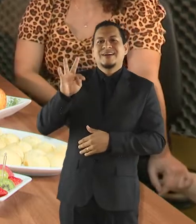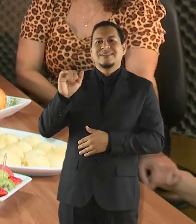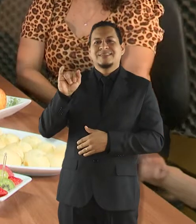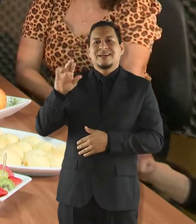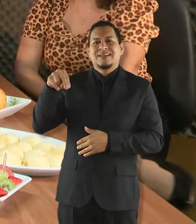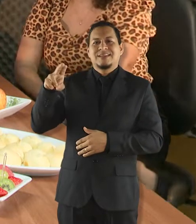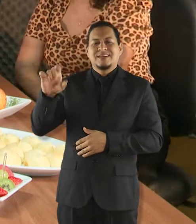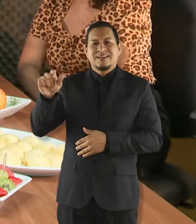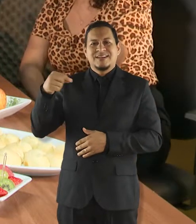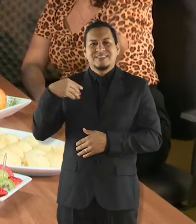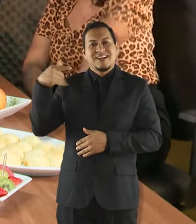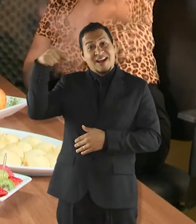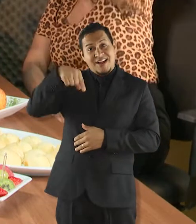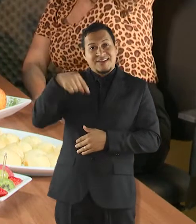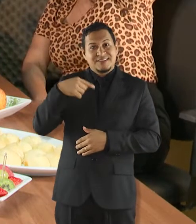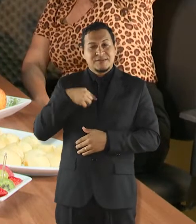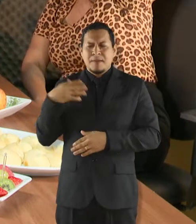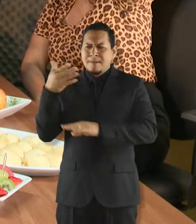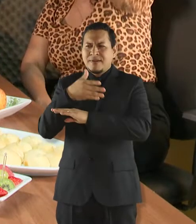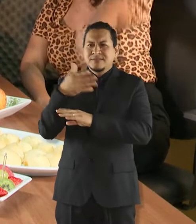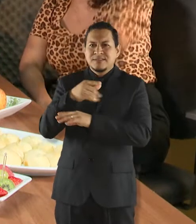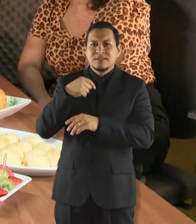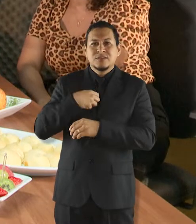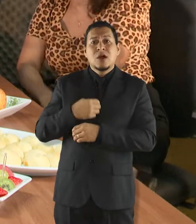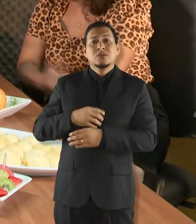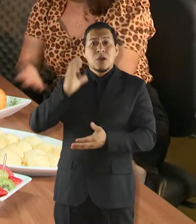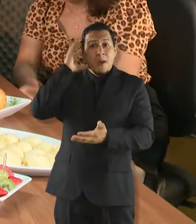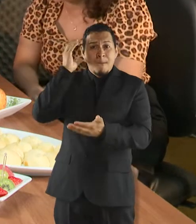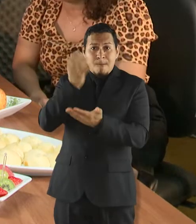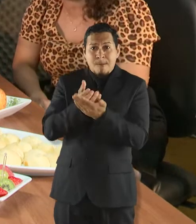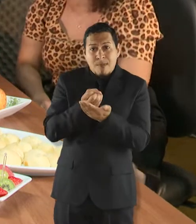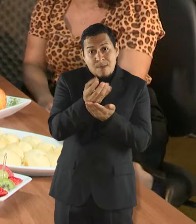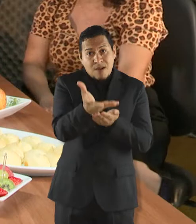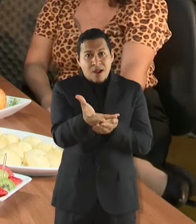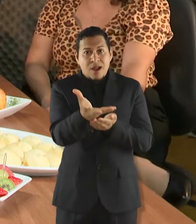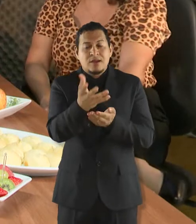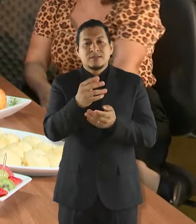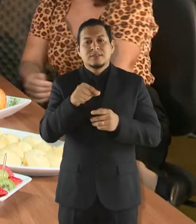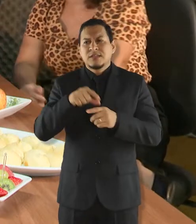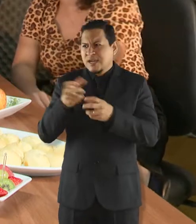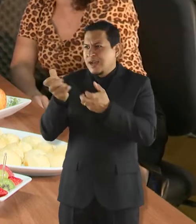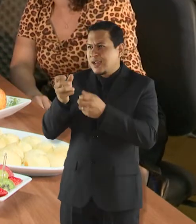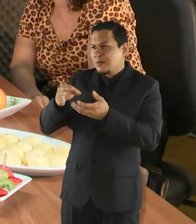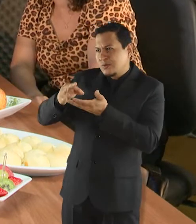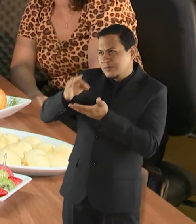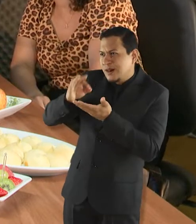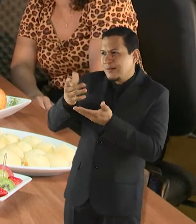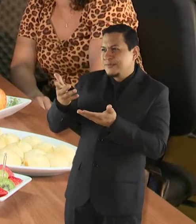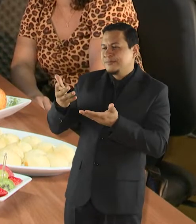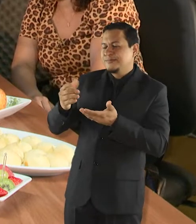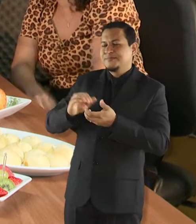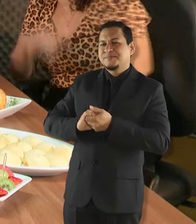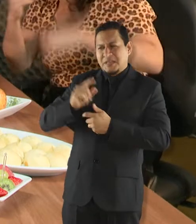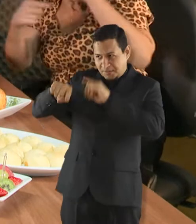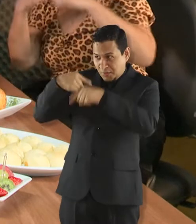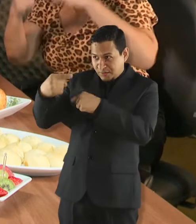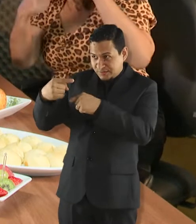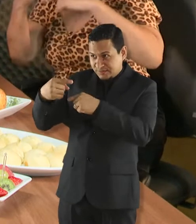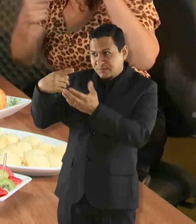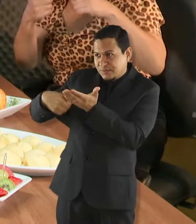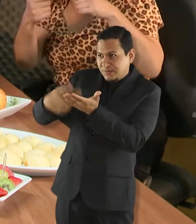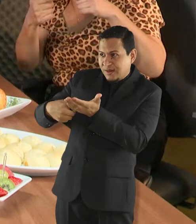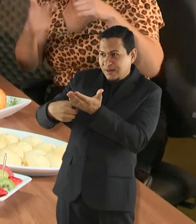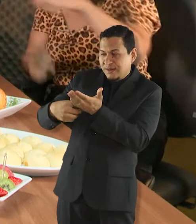amiga Thay, cabelinho de fogo aqui no estúdio, prestigiando o podcast. Pode sentar, minha querida. Quer um lanchinho? Quer?